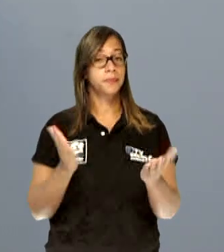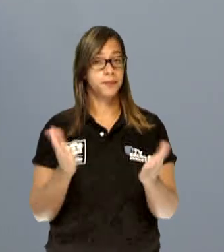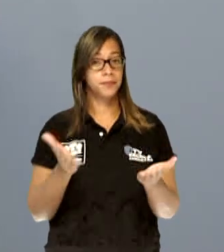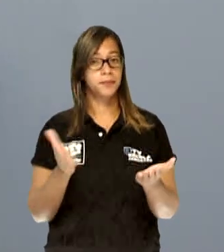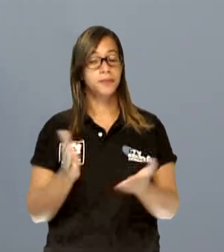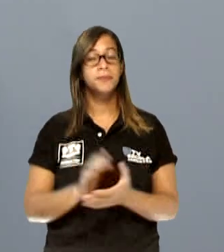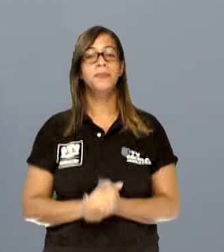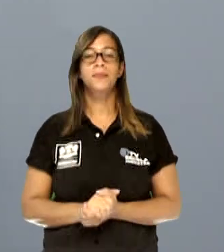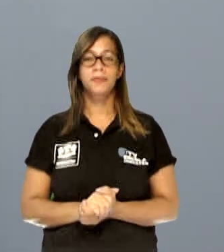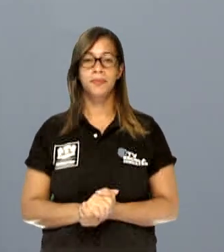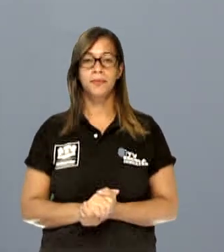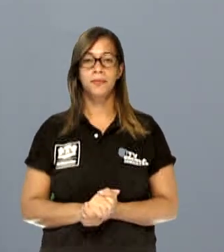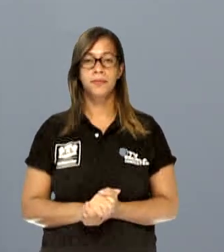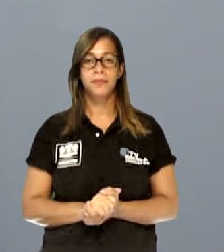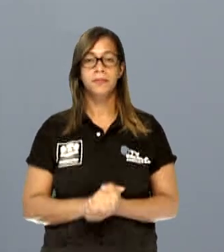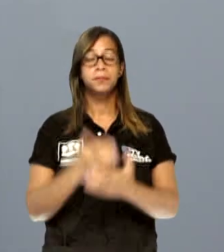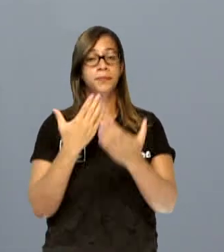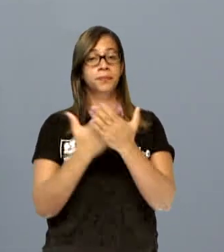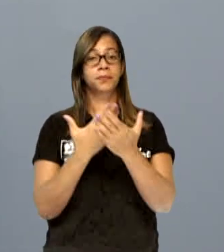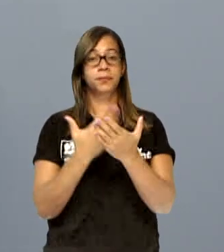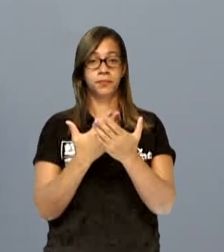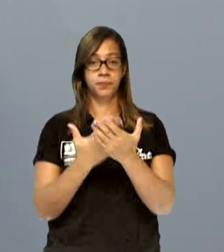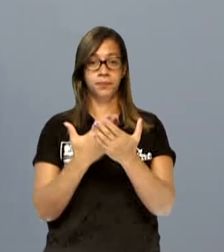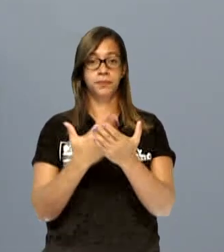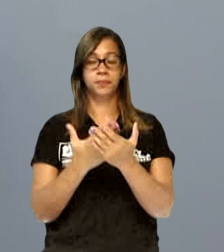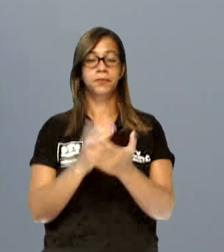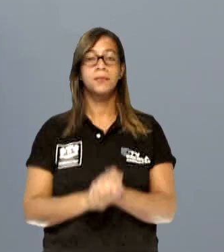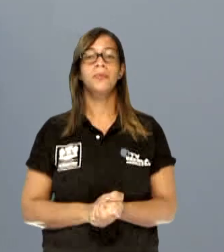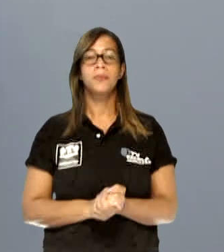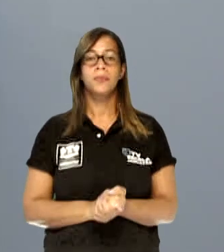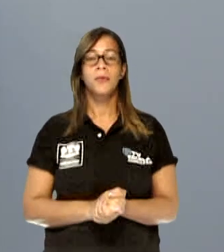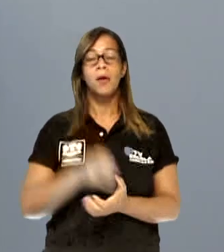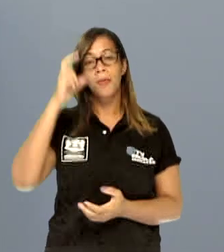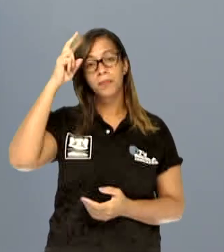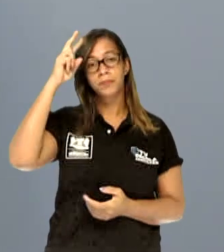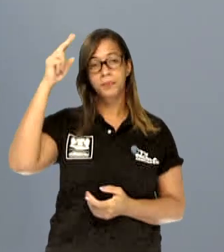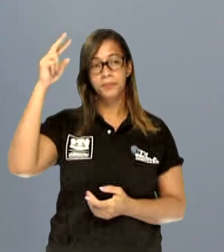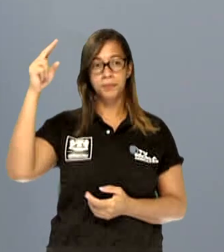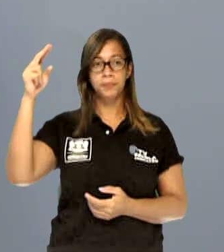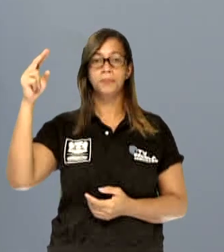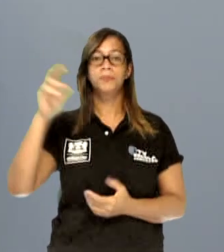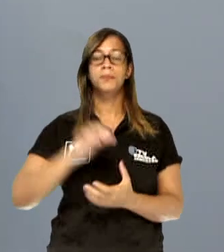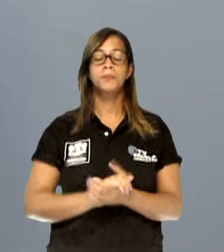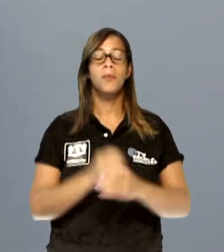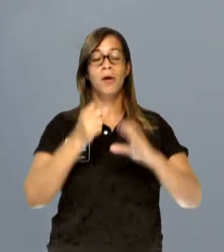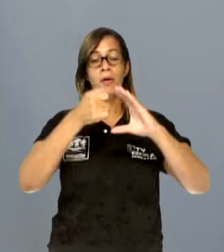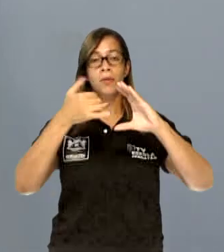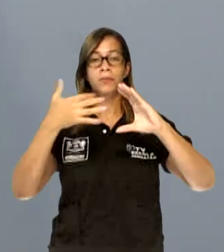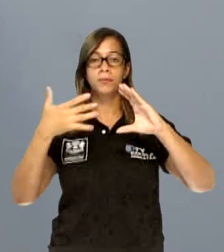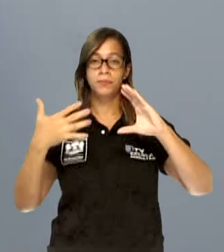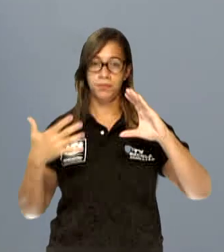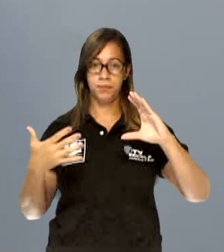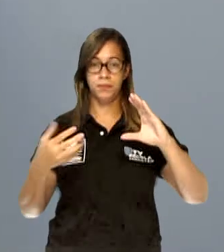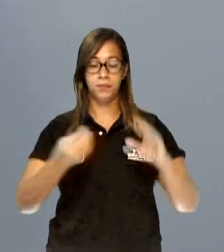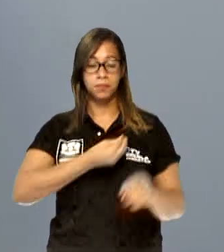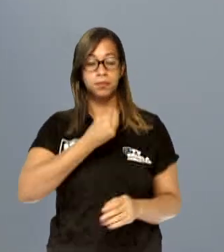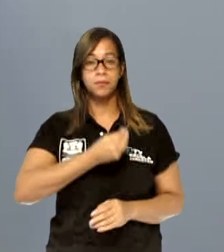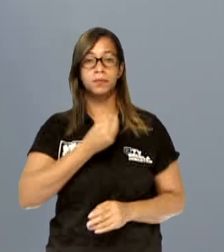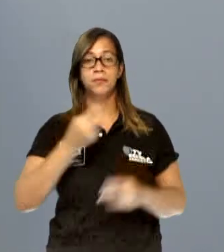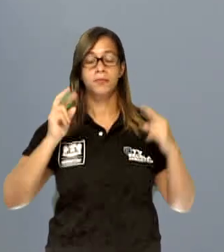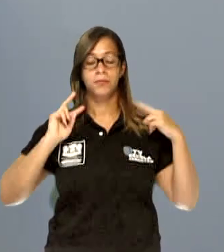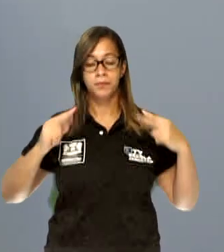agora nós teremos uma aula sobre pré-história, aspectos da vida humana. Vamos